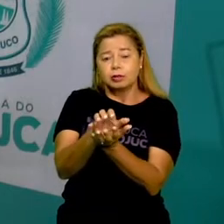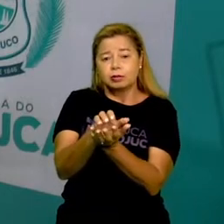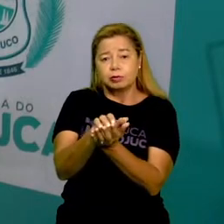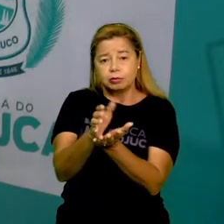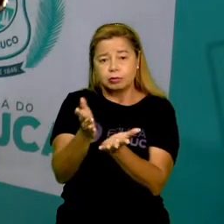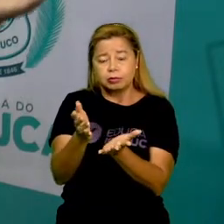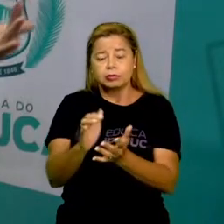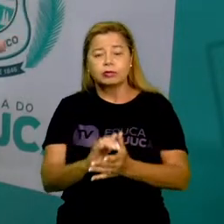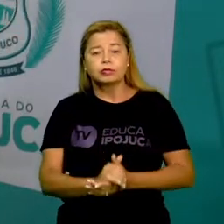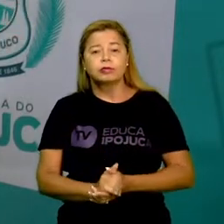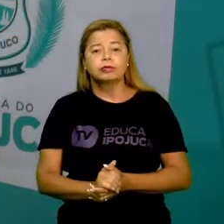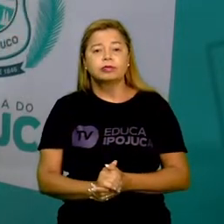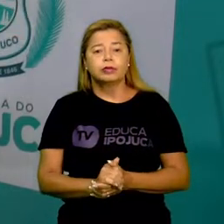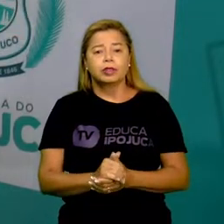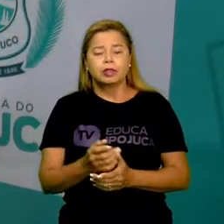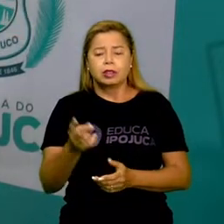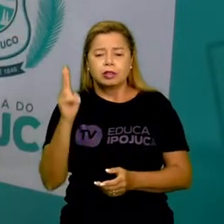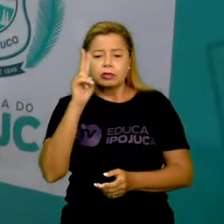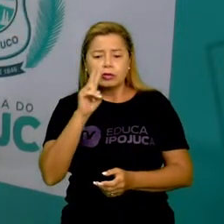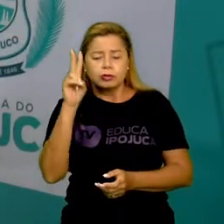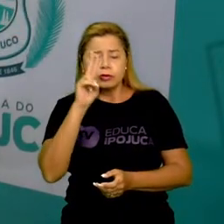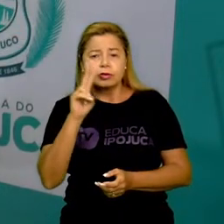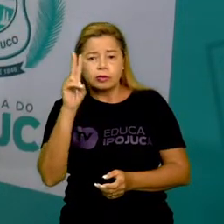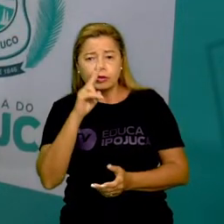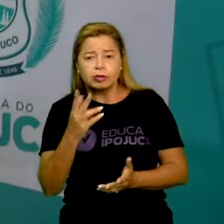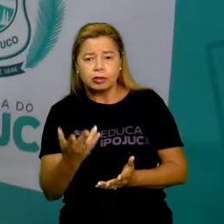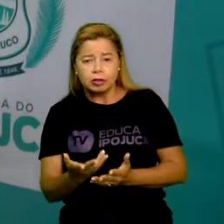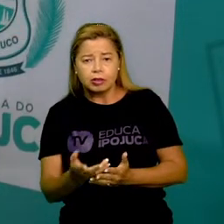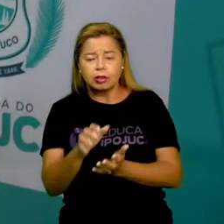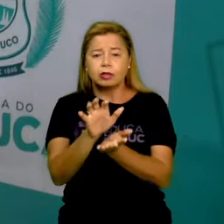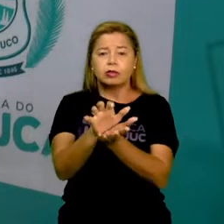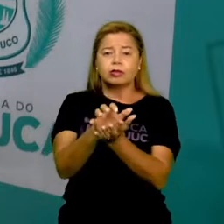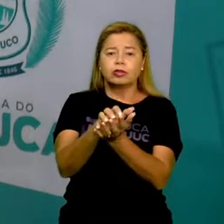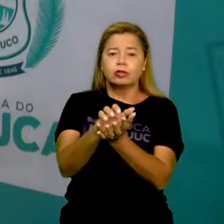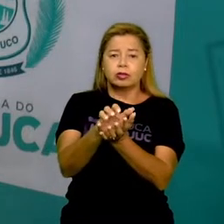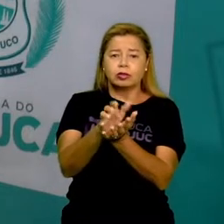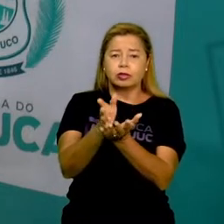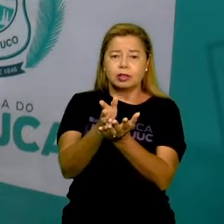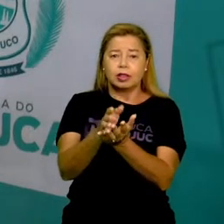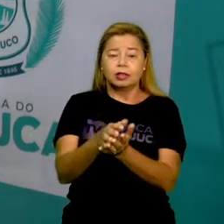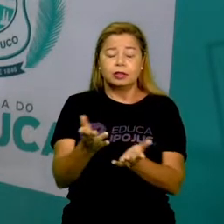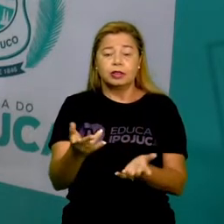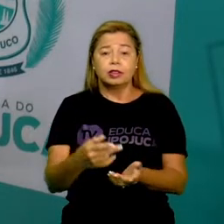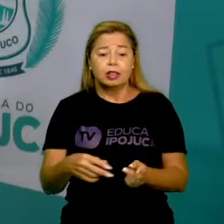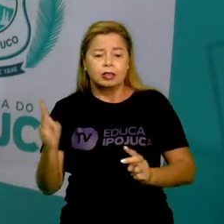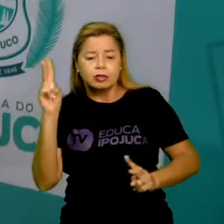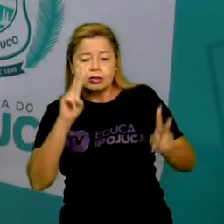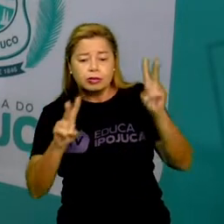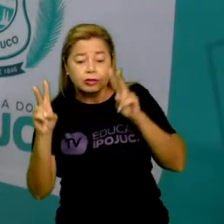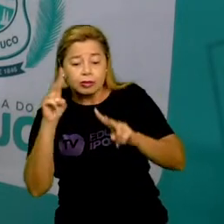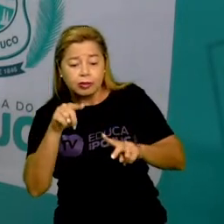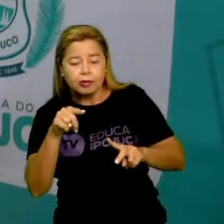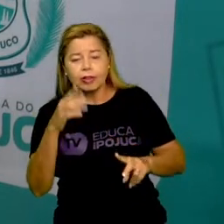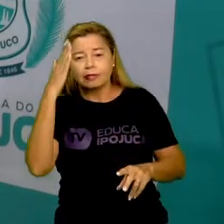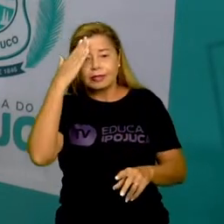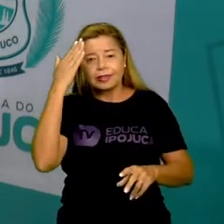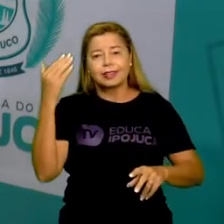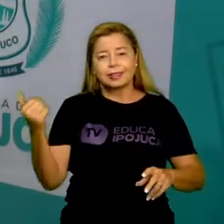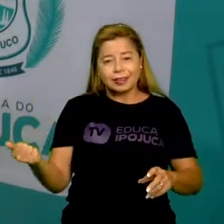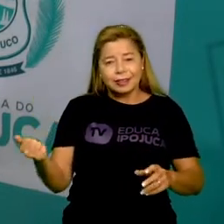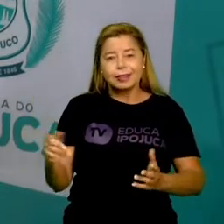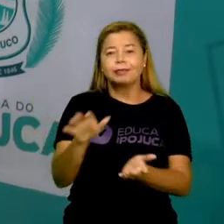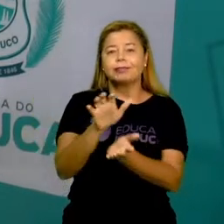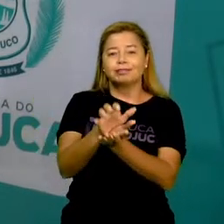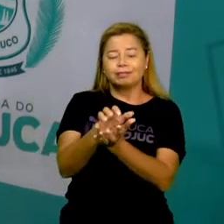a imagem do nosso estado, para onde a gente olhar esse estado, não precisa nem ver o nome. Vamos reconhecer o nosso estado de Pernambuco.